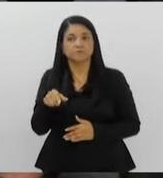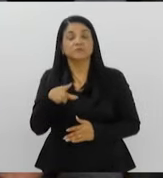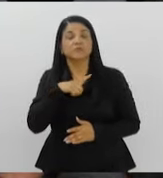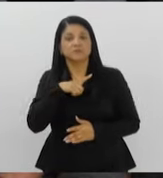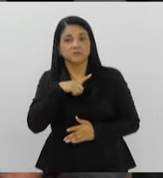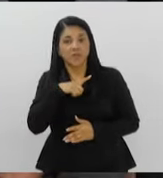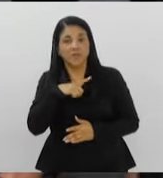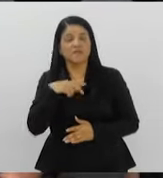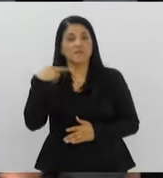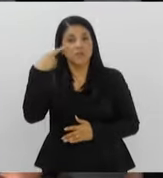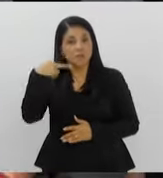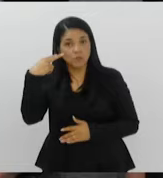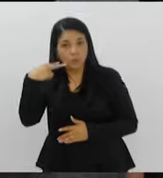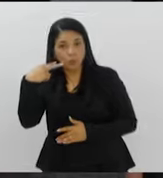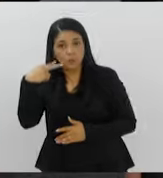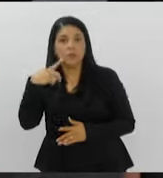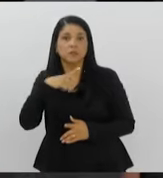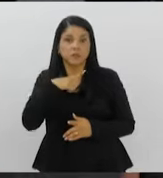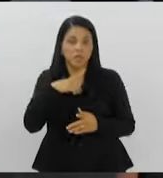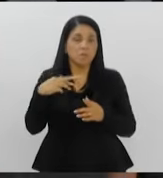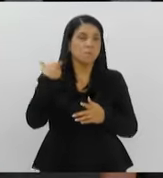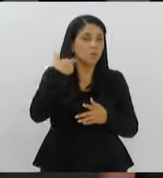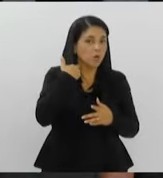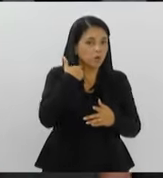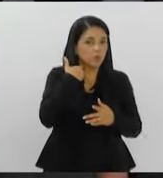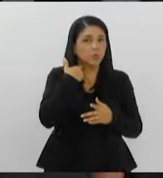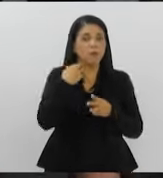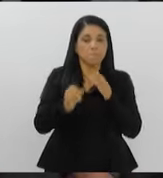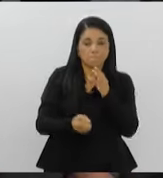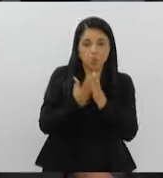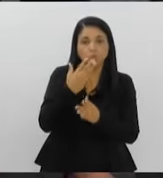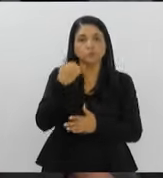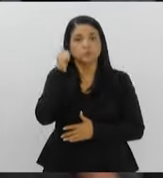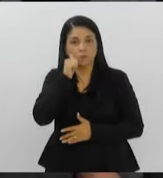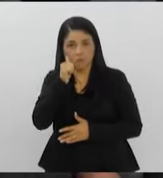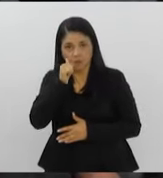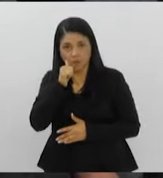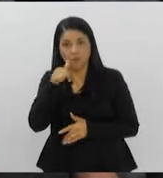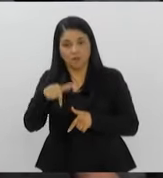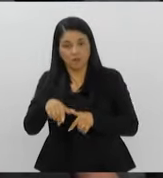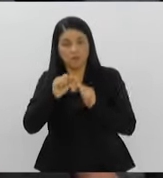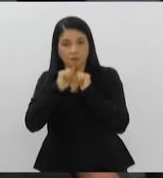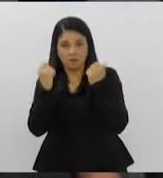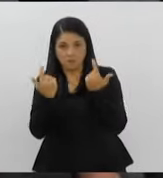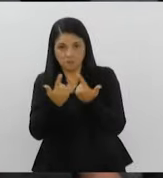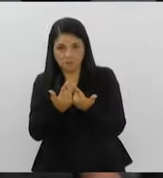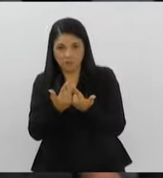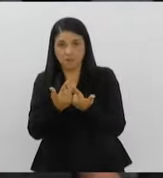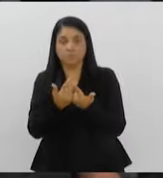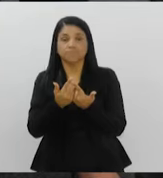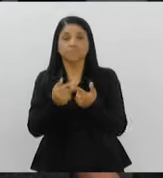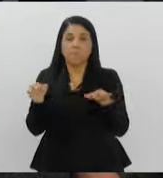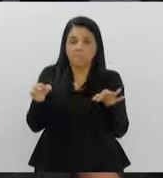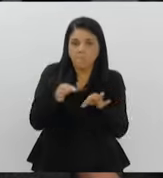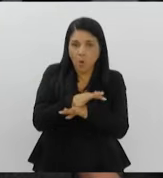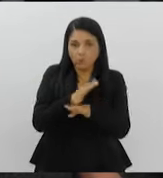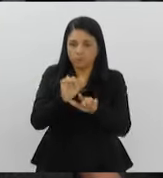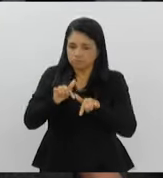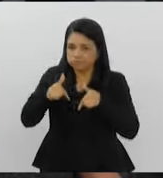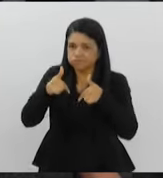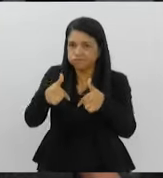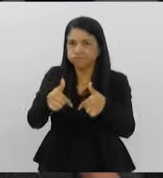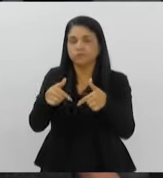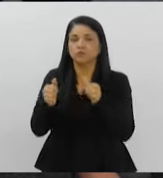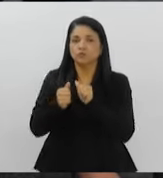onde há vereadora, já tem procuradoria da mulher e a gente vai estar aqui, a Assembleia Legislativa, pronta para trabalhar junto com